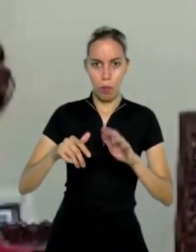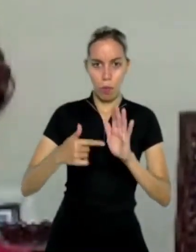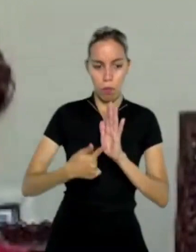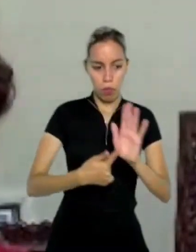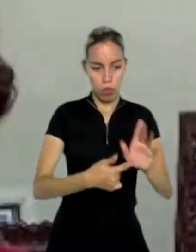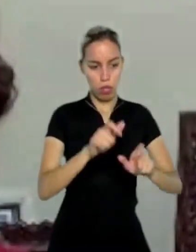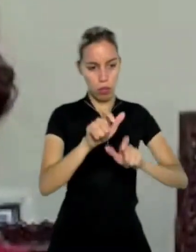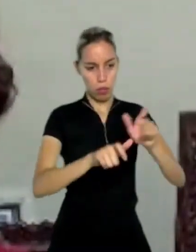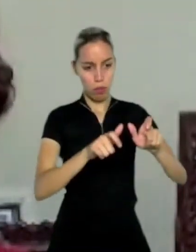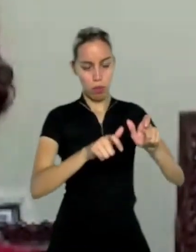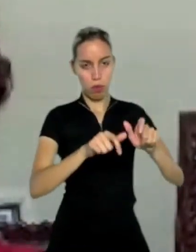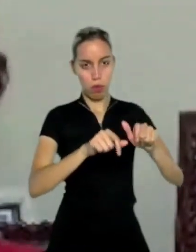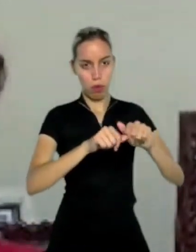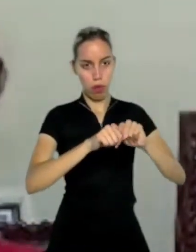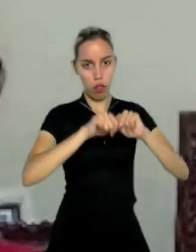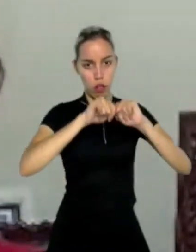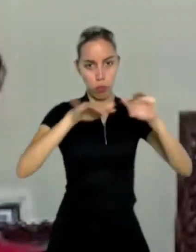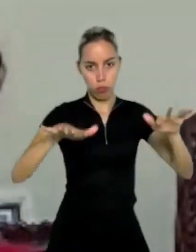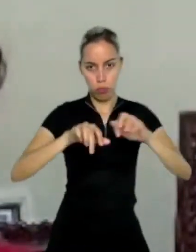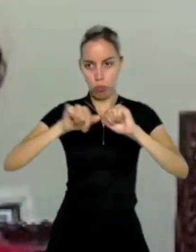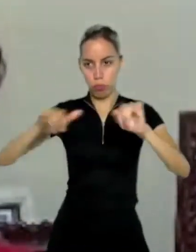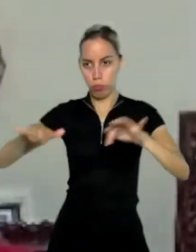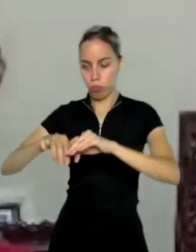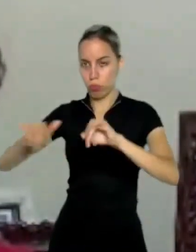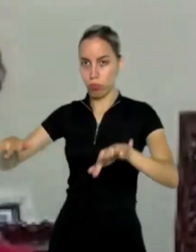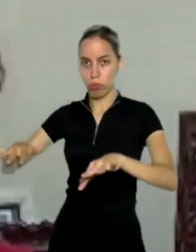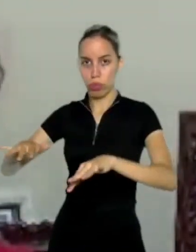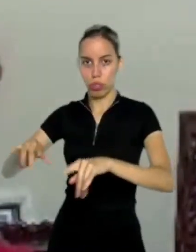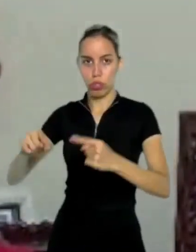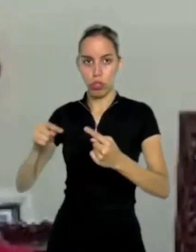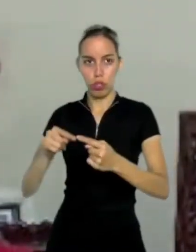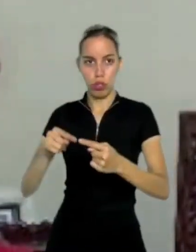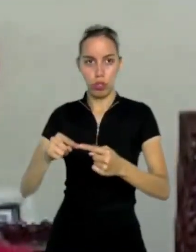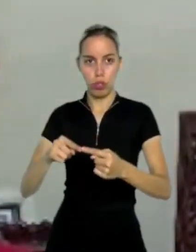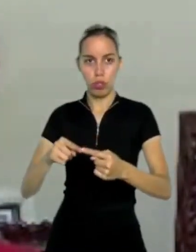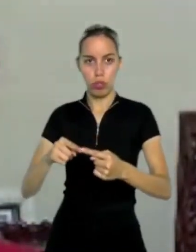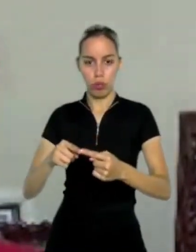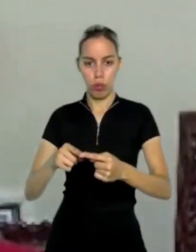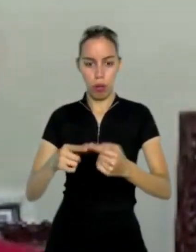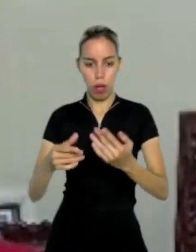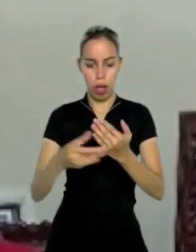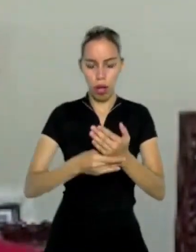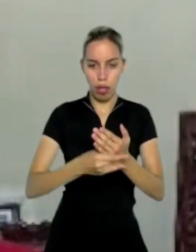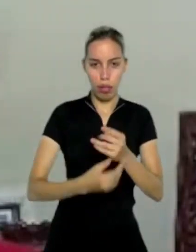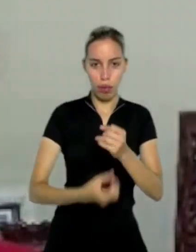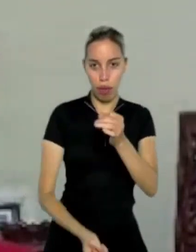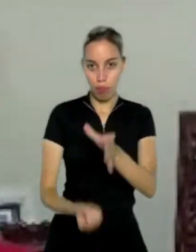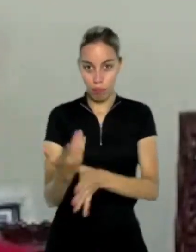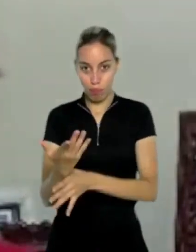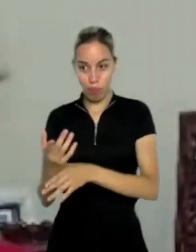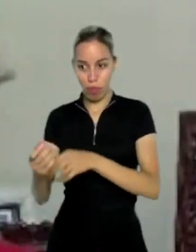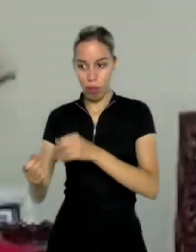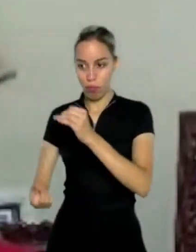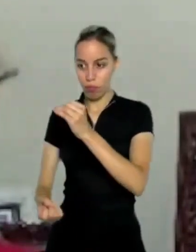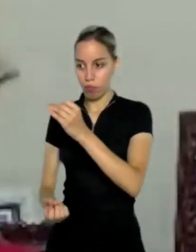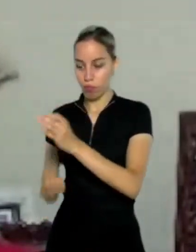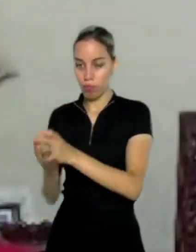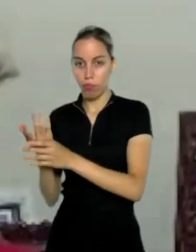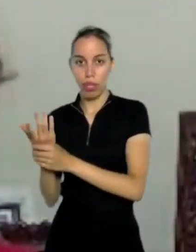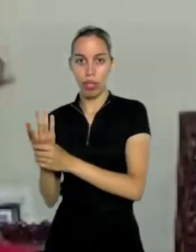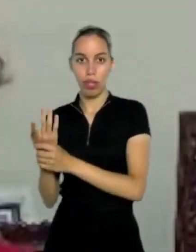de publicação muito grande. Muitos coletivos foram criados, né? A gente teve a criação de vários